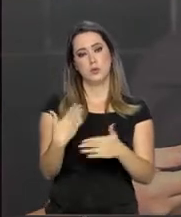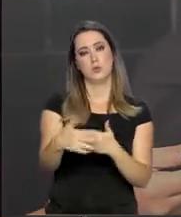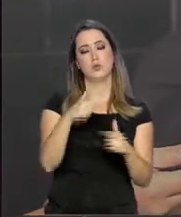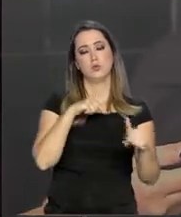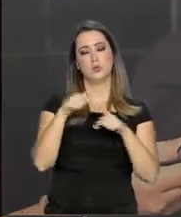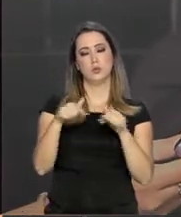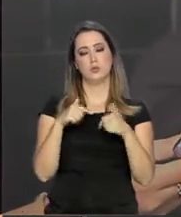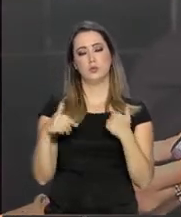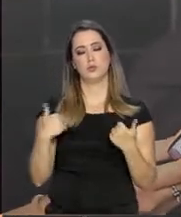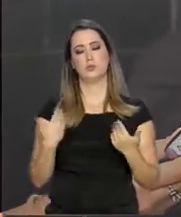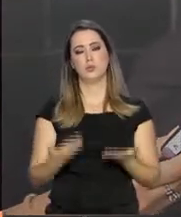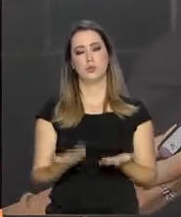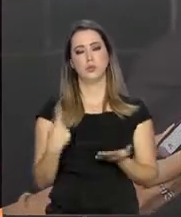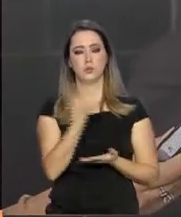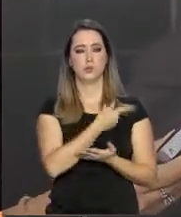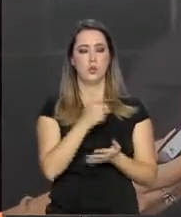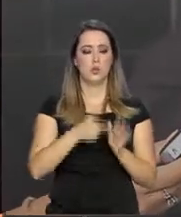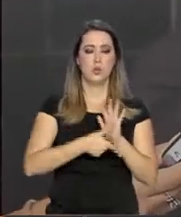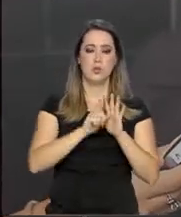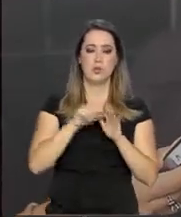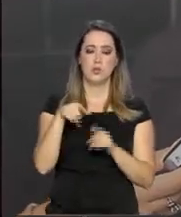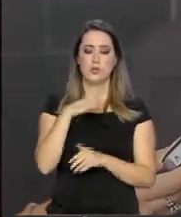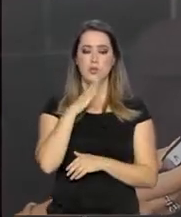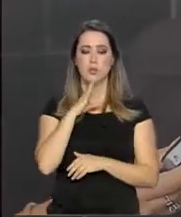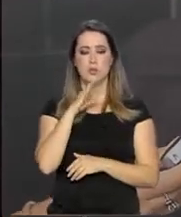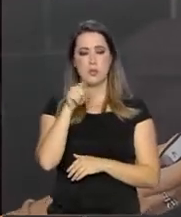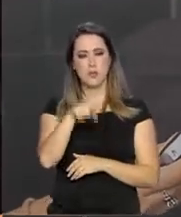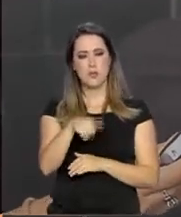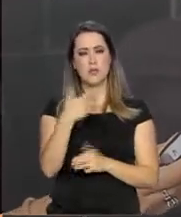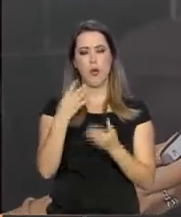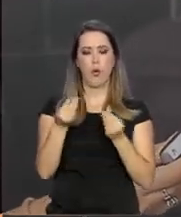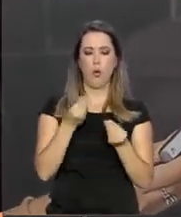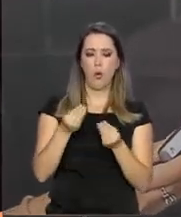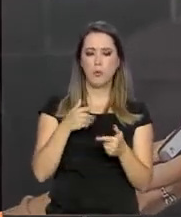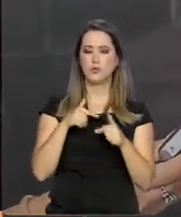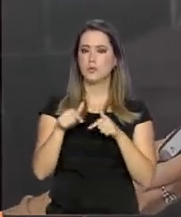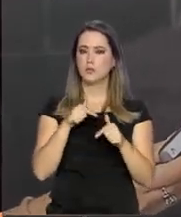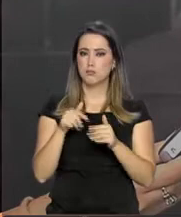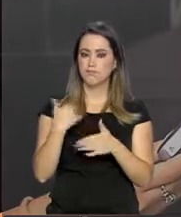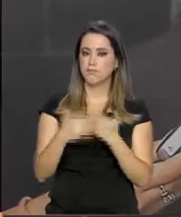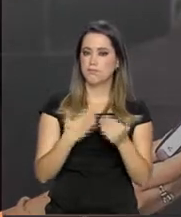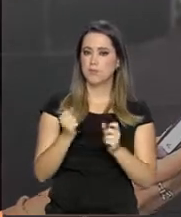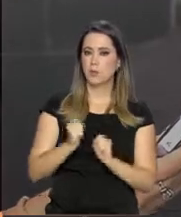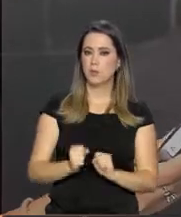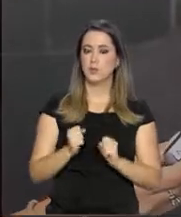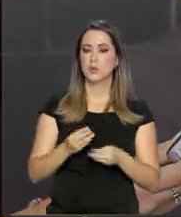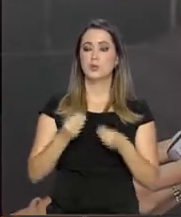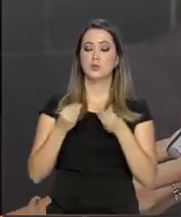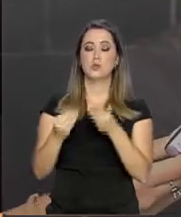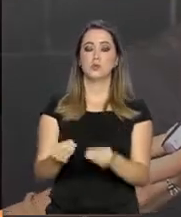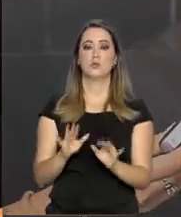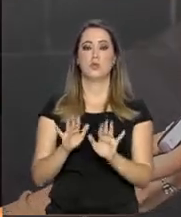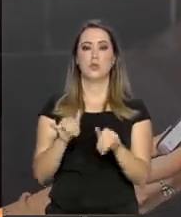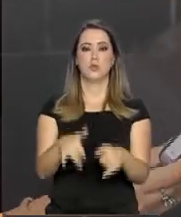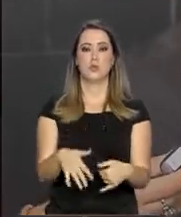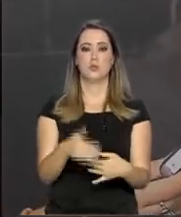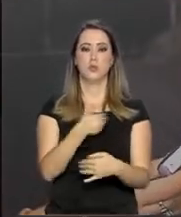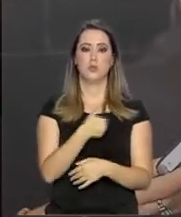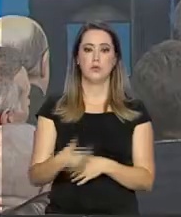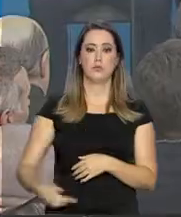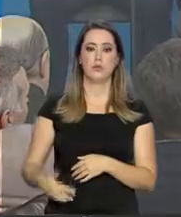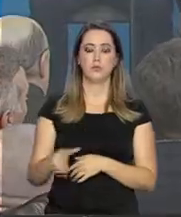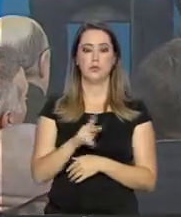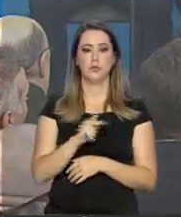é que nós já tínhamos conhecimento como estava o andamento pra poder fazer as entregas até o final do primeiro